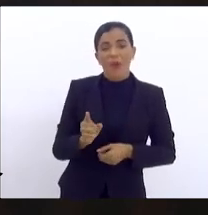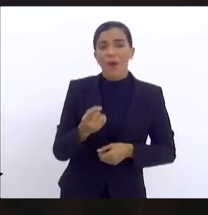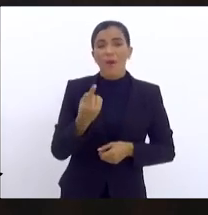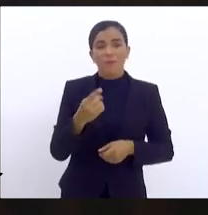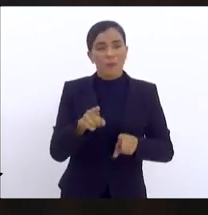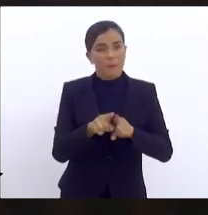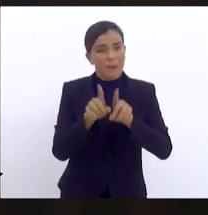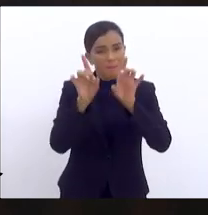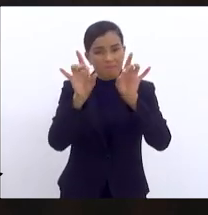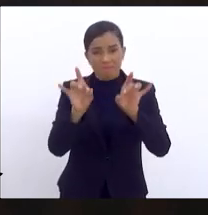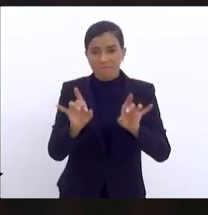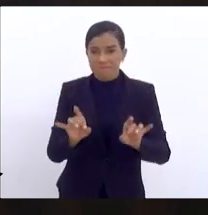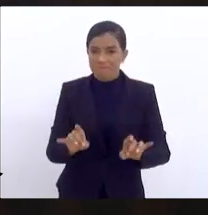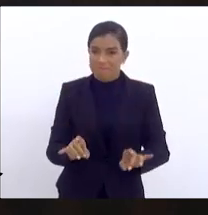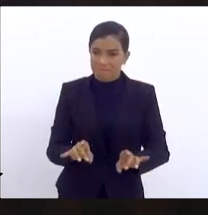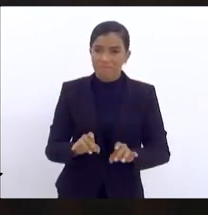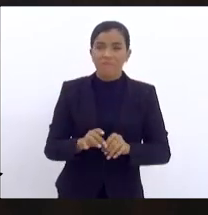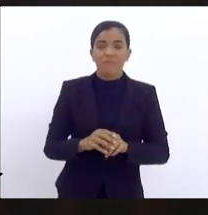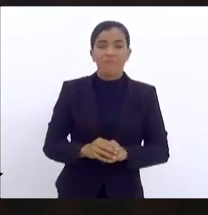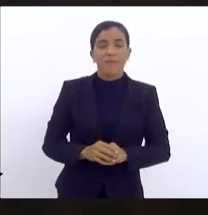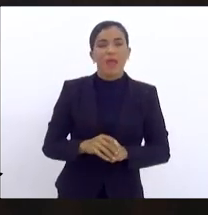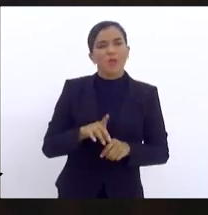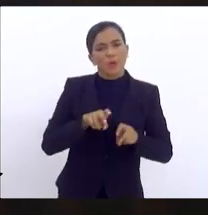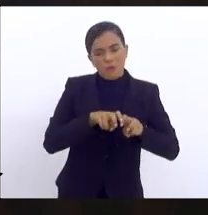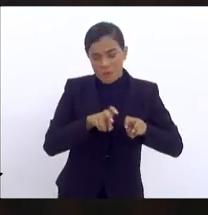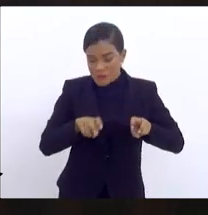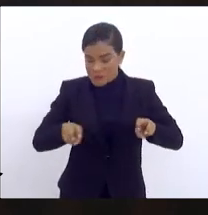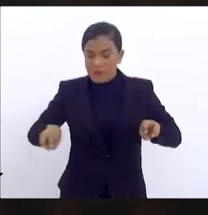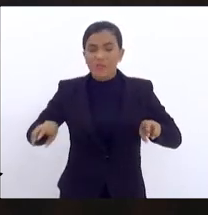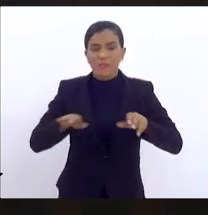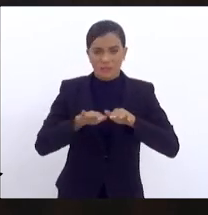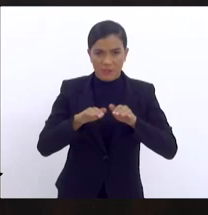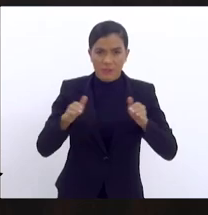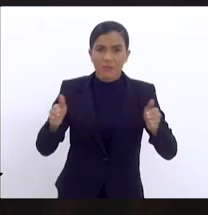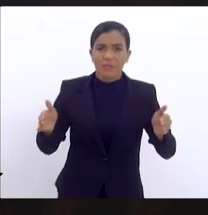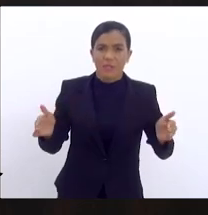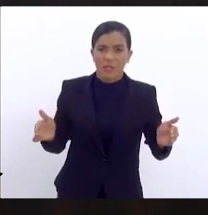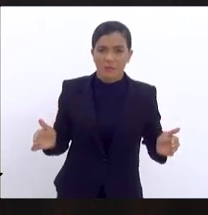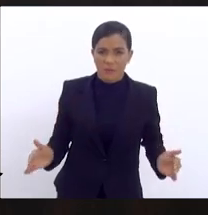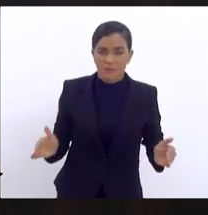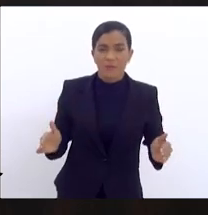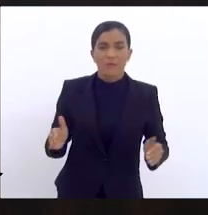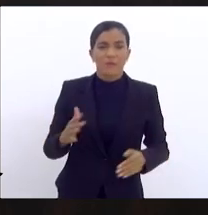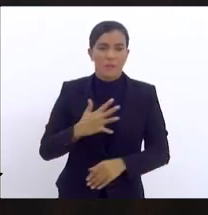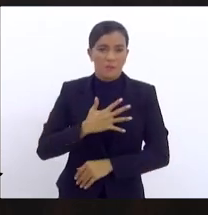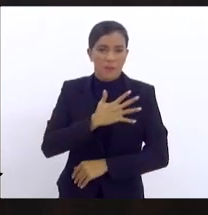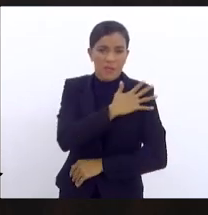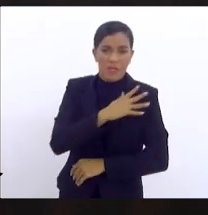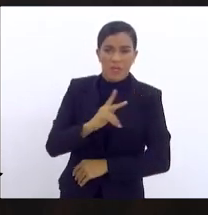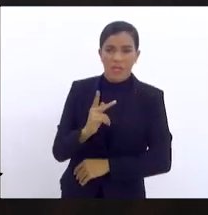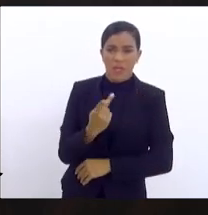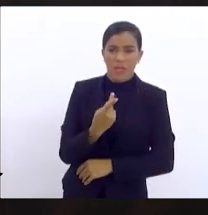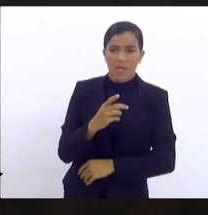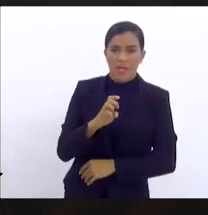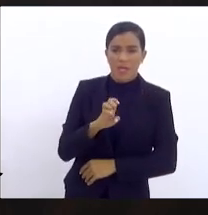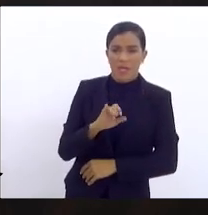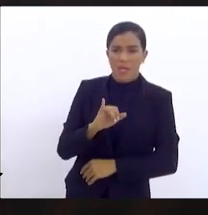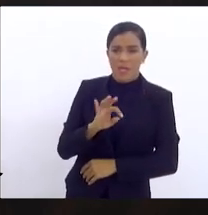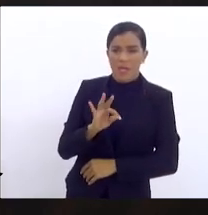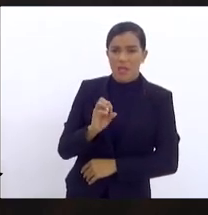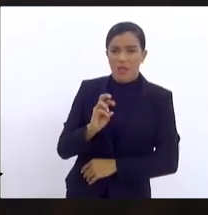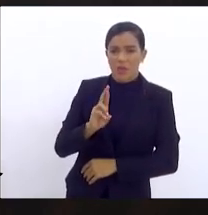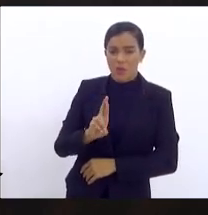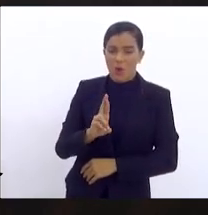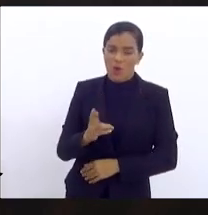através do qual é o comprimento dos demais integrantes da mesa meus comprimentos Coronel Heitor no meu